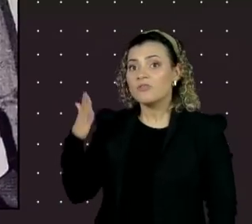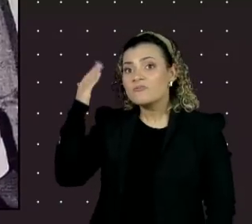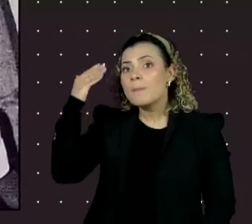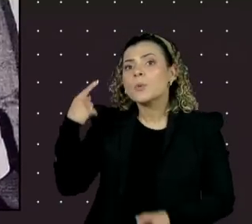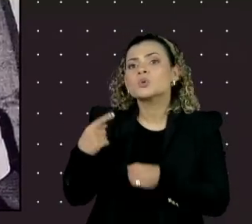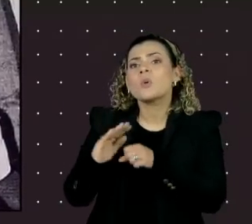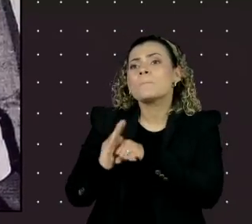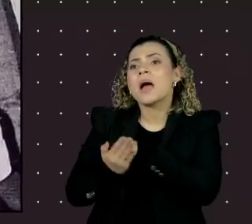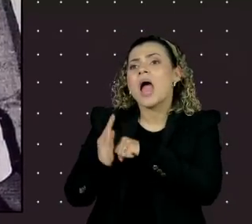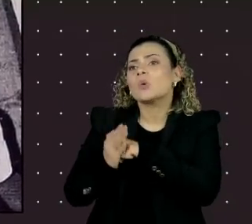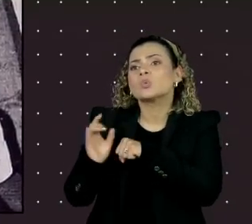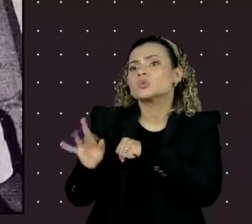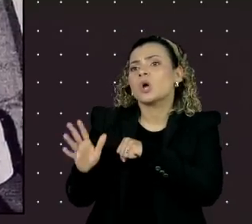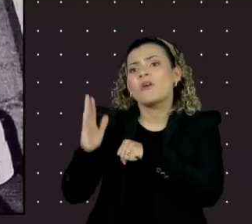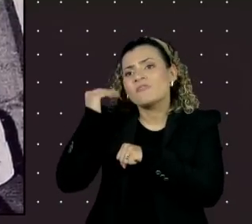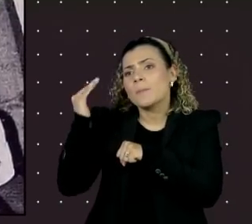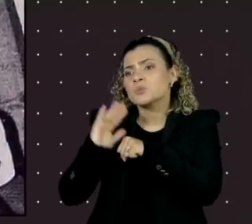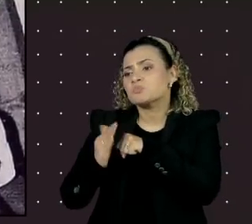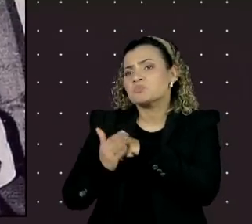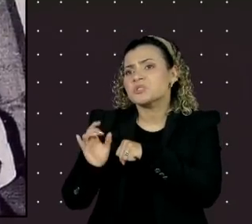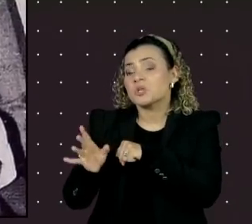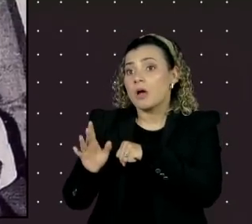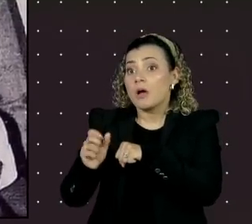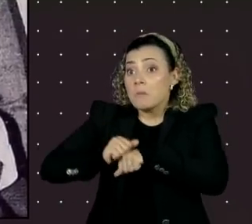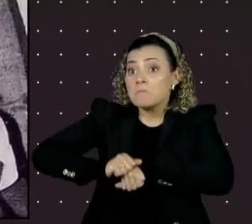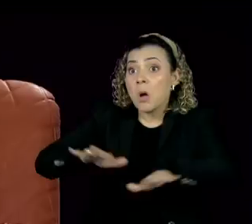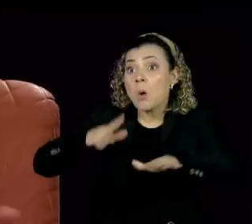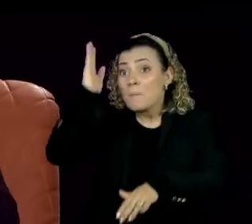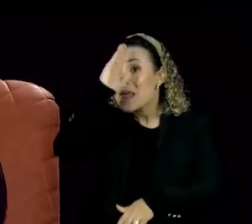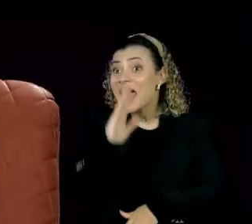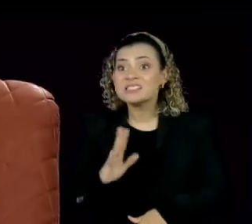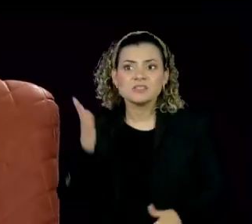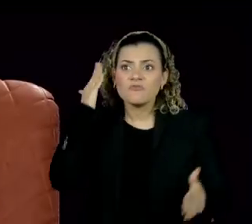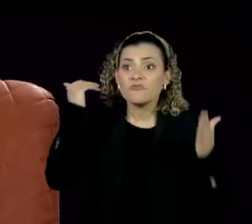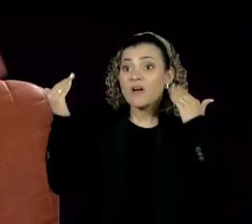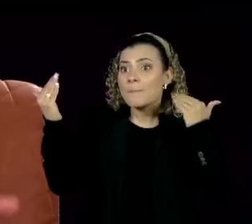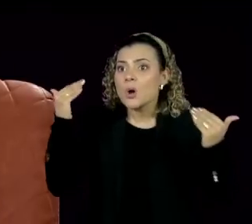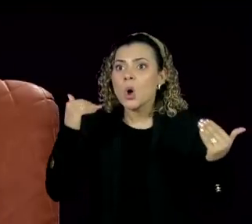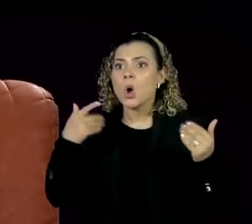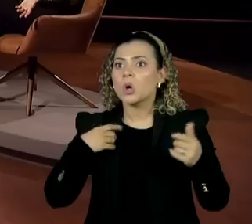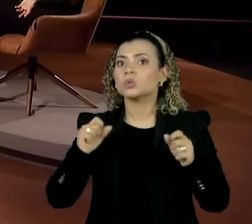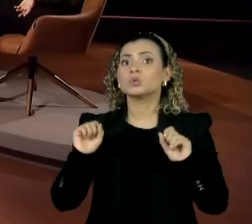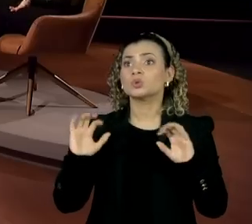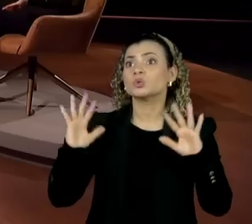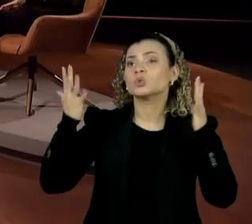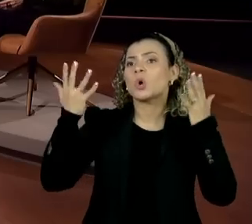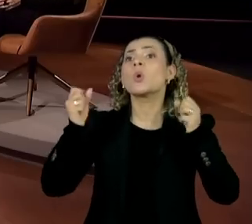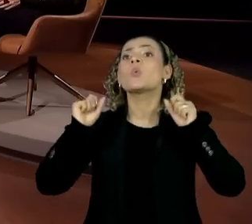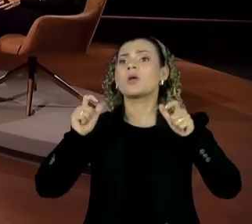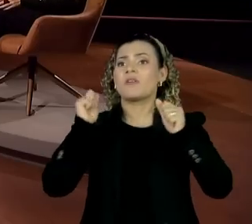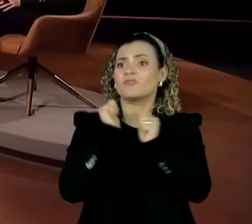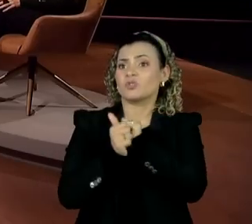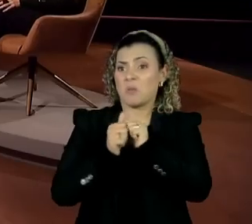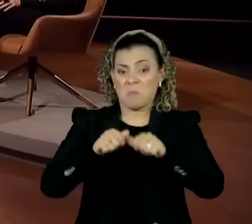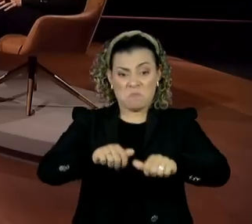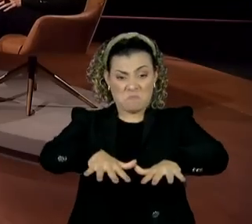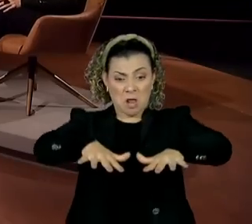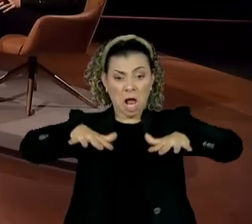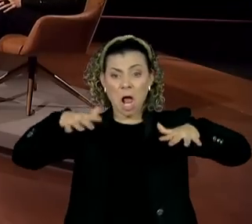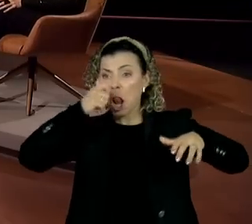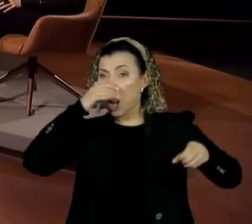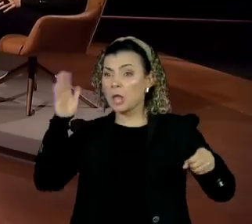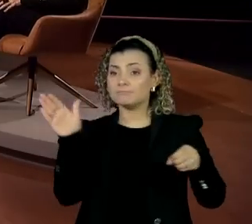bairro, né, de repente ficou famoso no Brasil inteiro, fazendo show em estádio de futebol. Assim, é rapidinho. Foi um